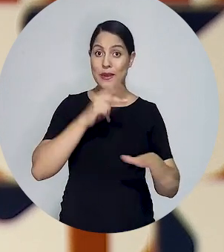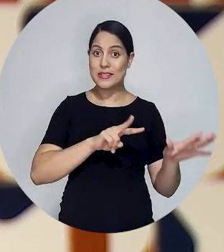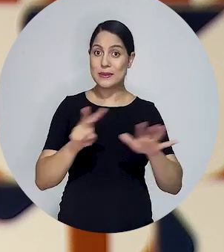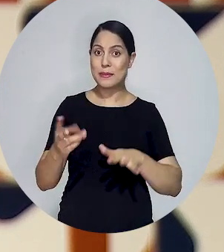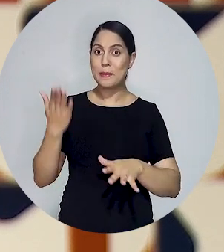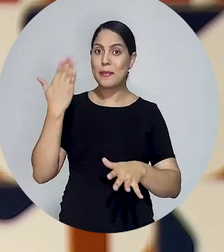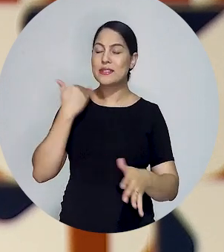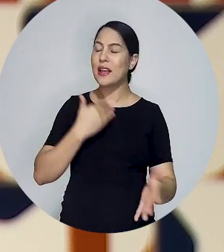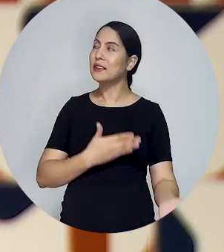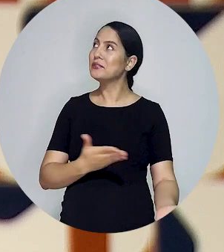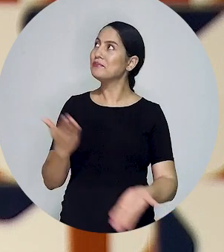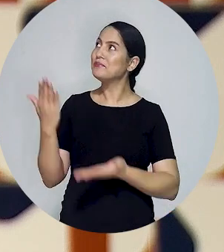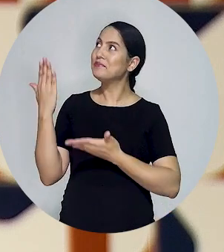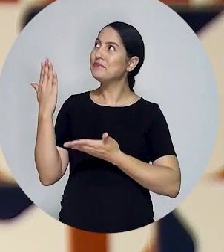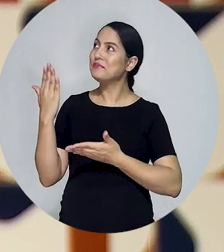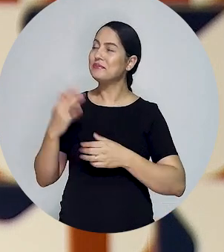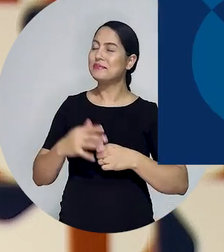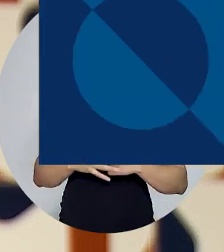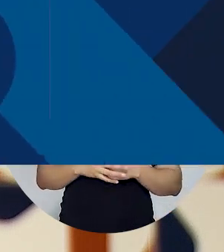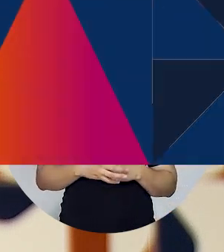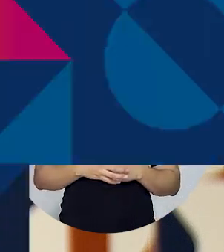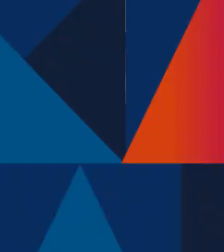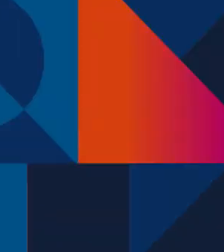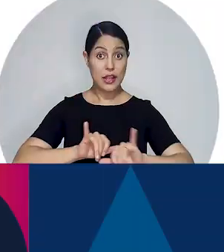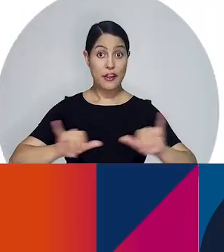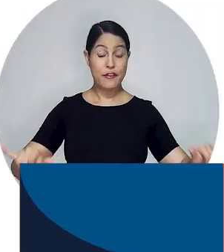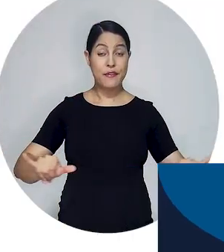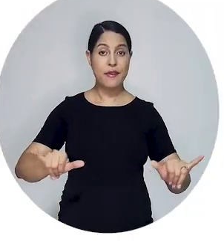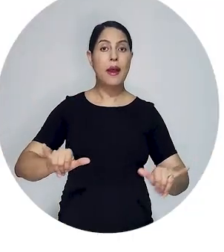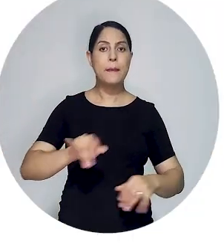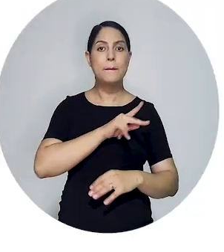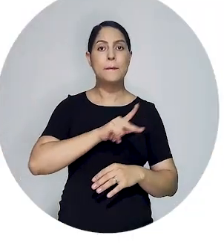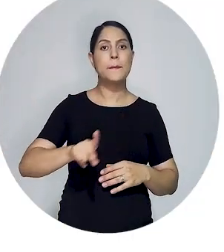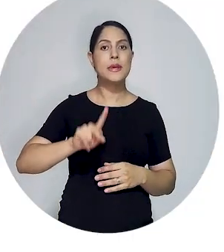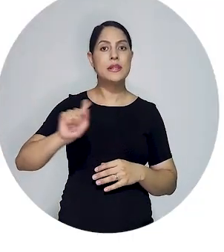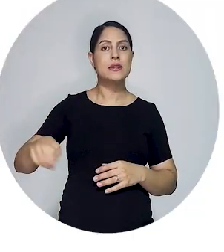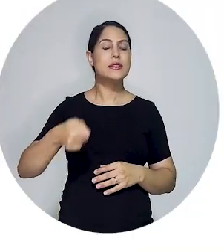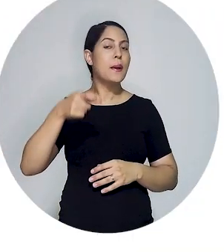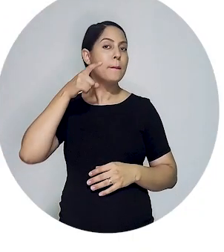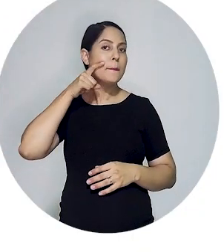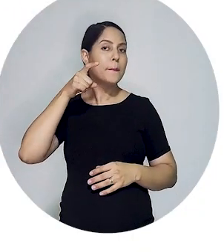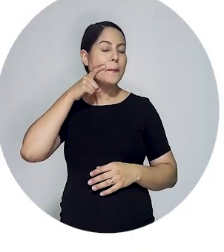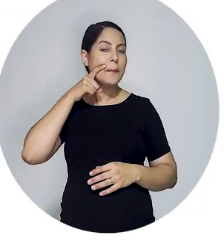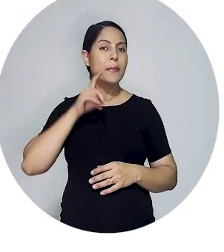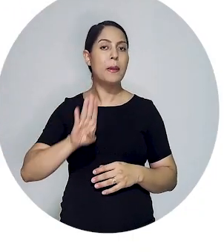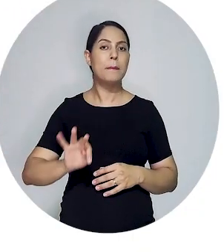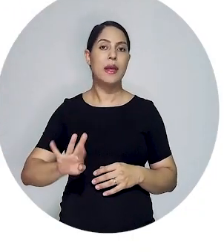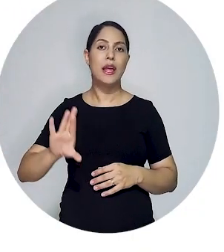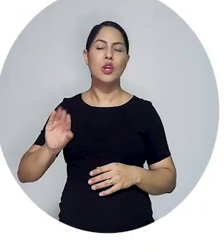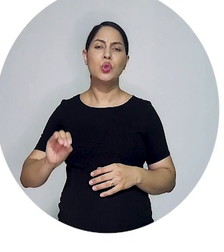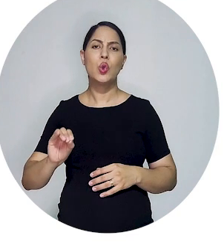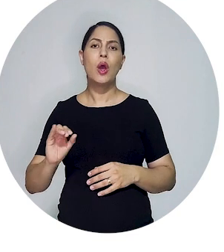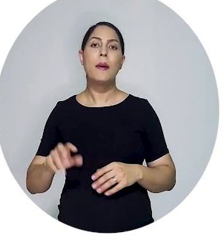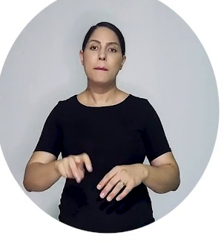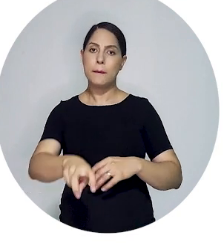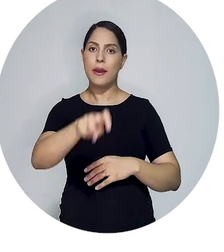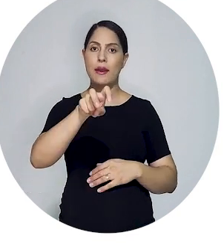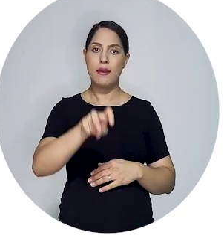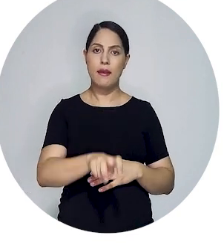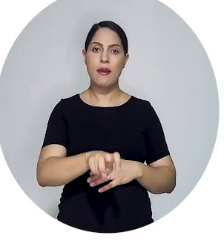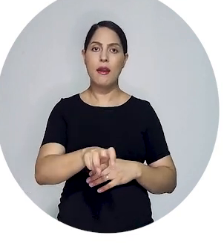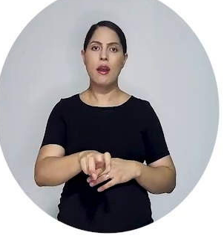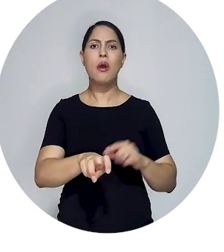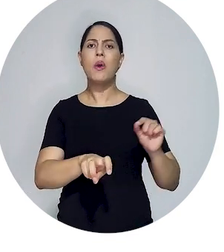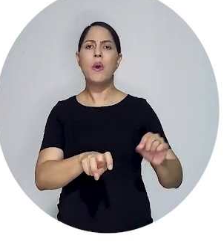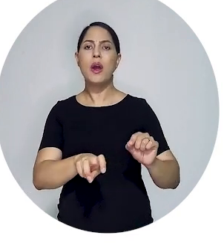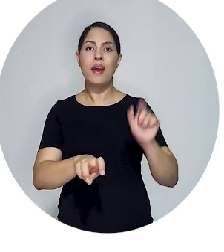credibilidade. Veja outros destaques da última semana. Segundo o site, o presidente da OAB Nacional, Beto Simonetti, participou da